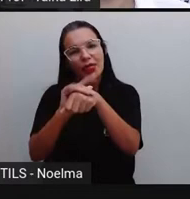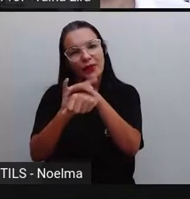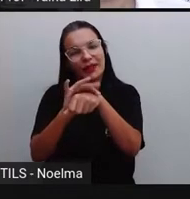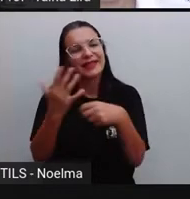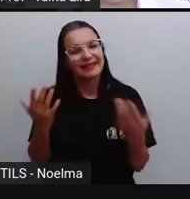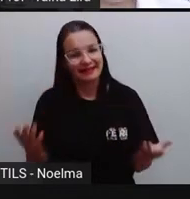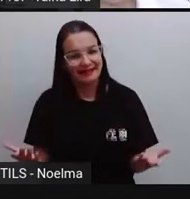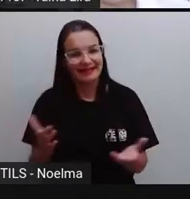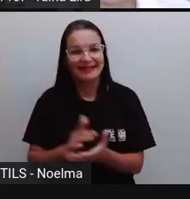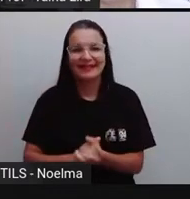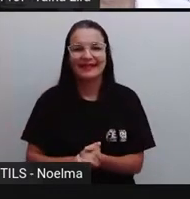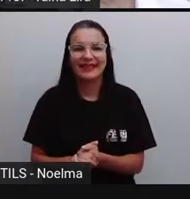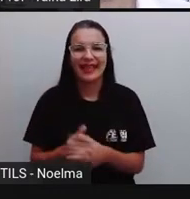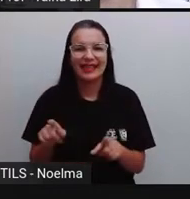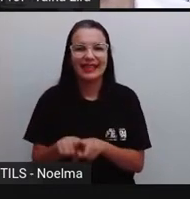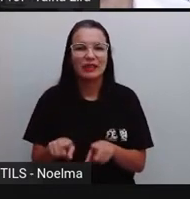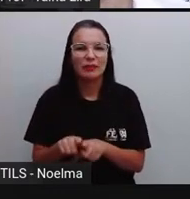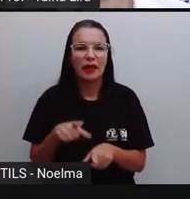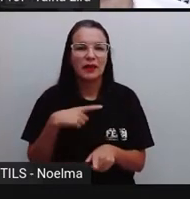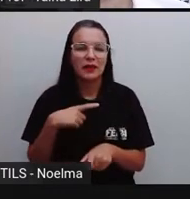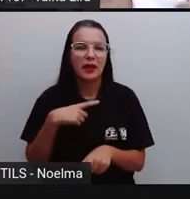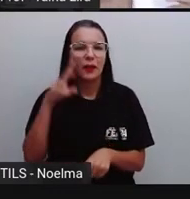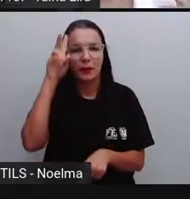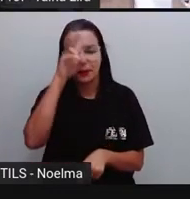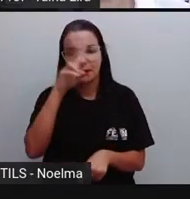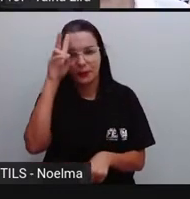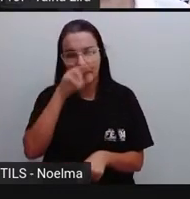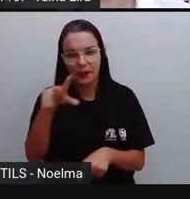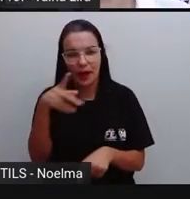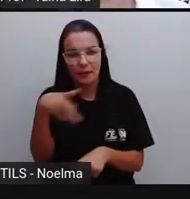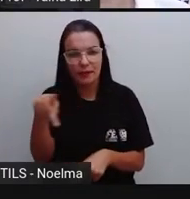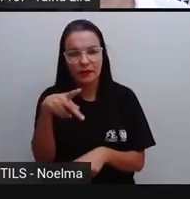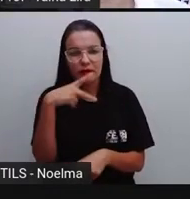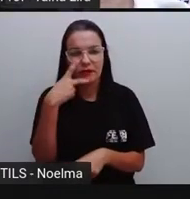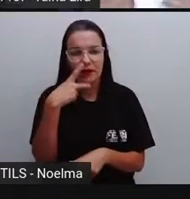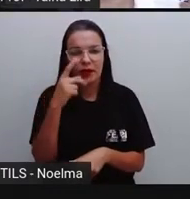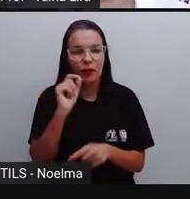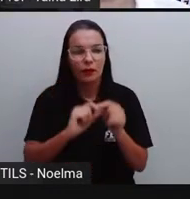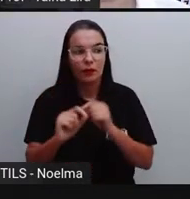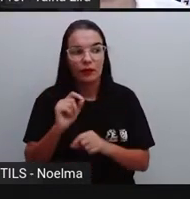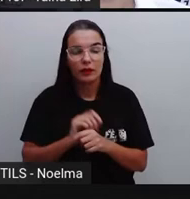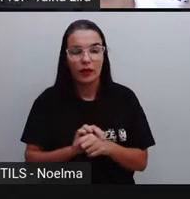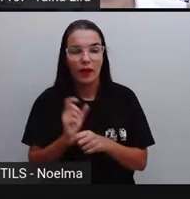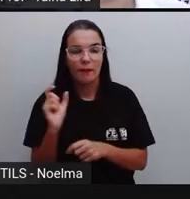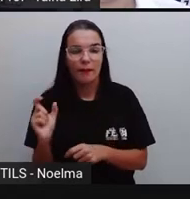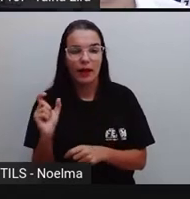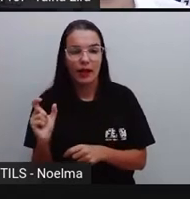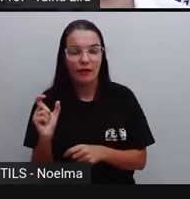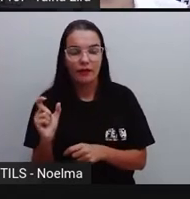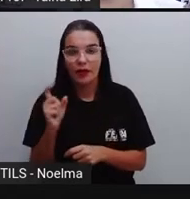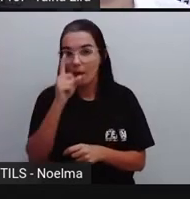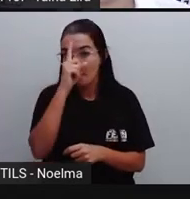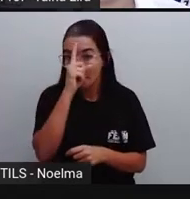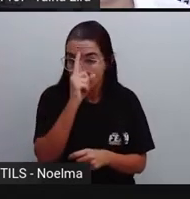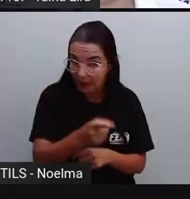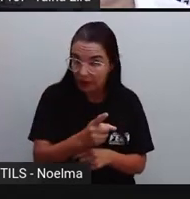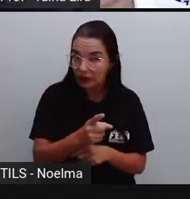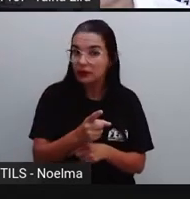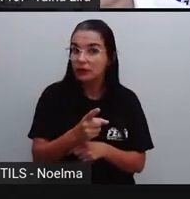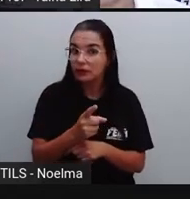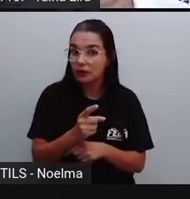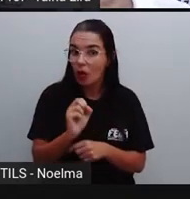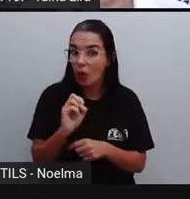ó, aquela, lembra que a Pró falou? Lá daquela questão das palavrinhas imperativas que indicam